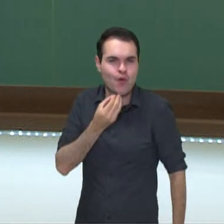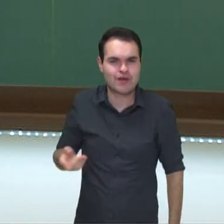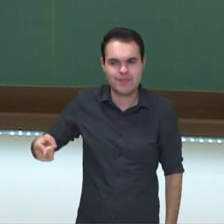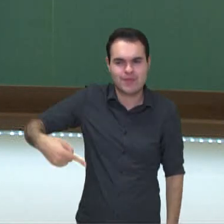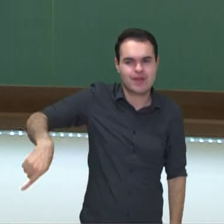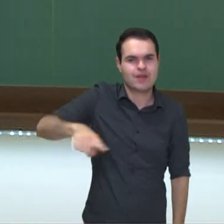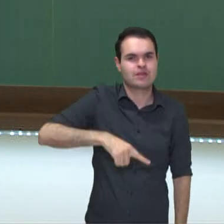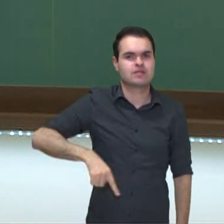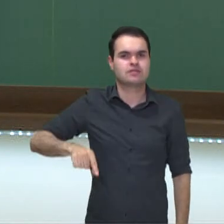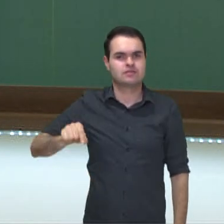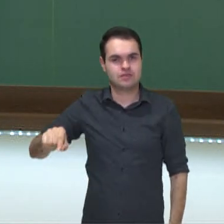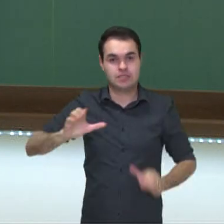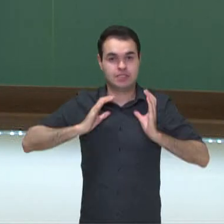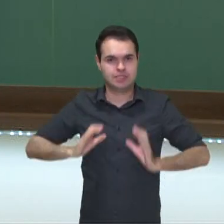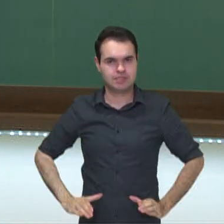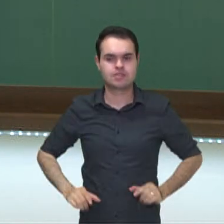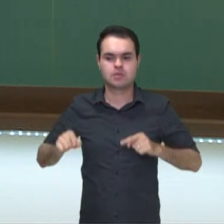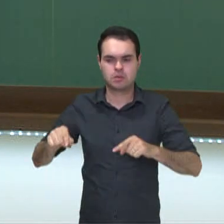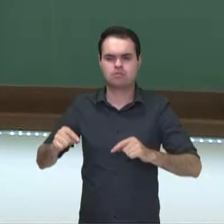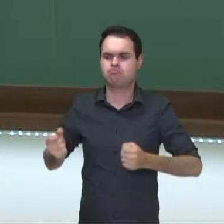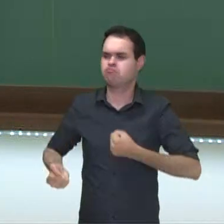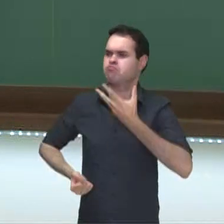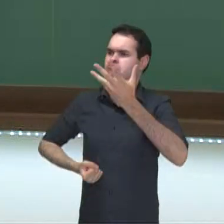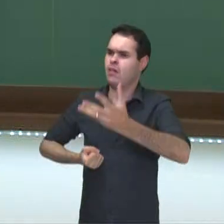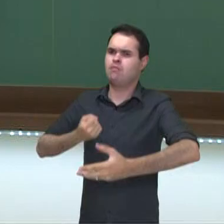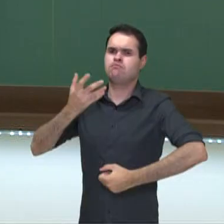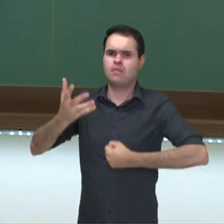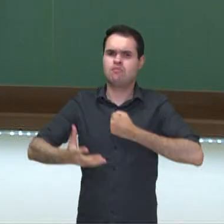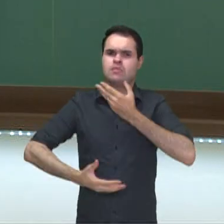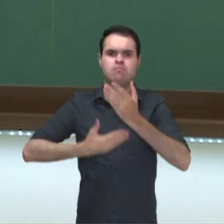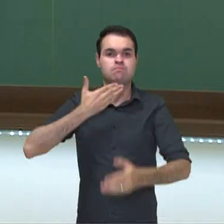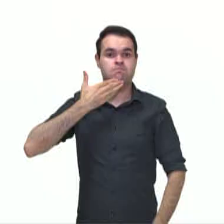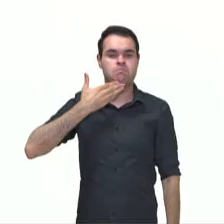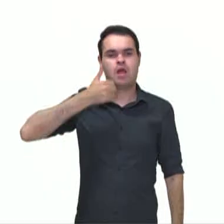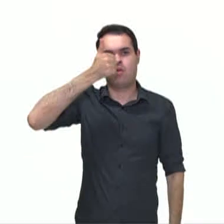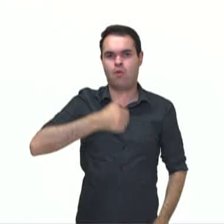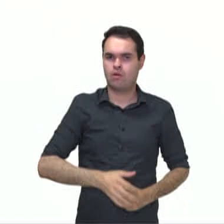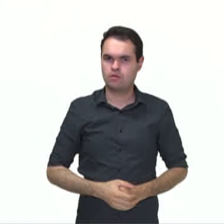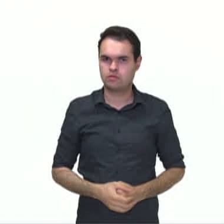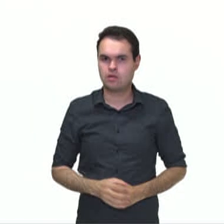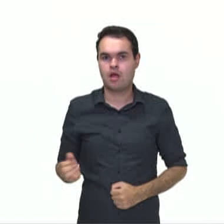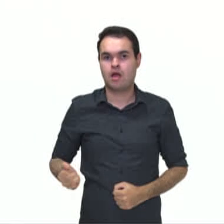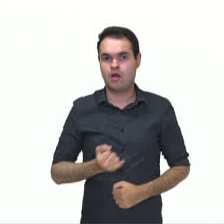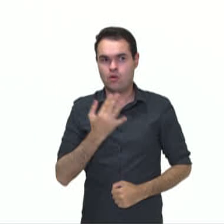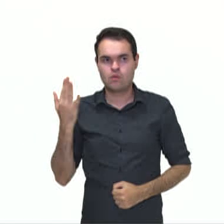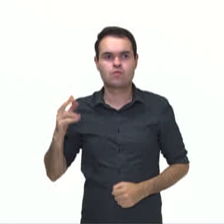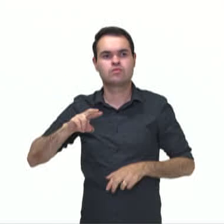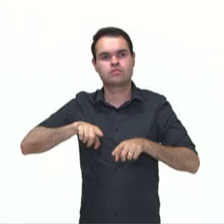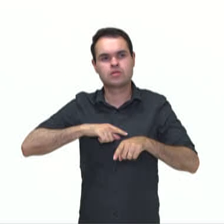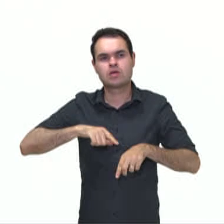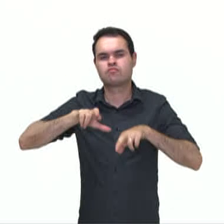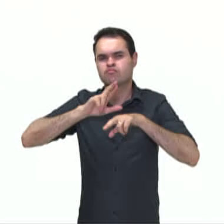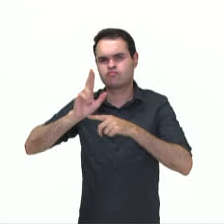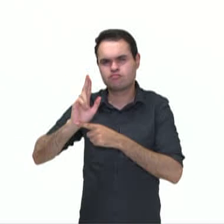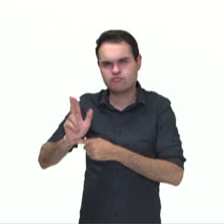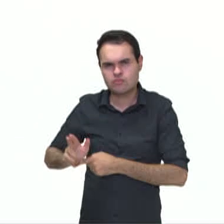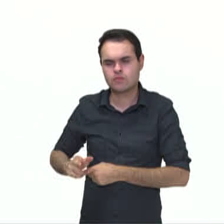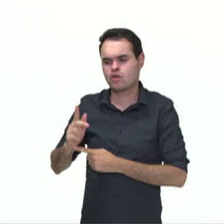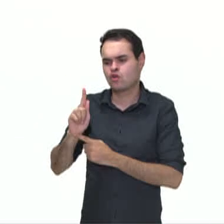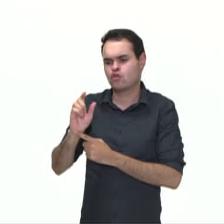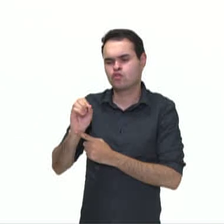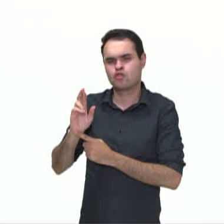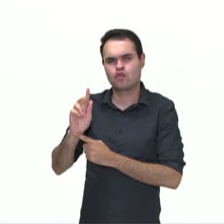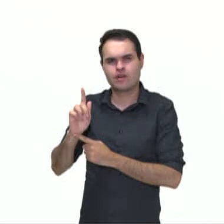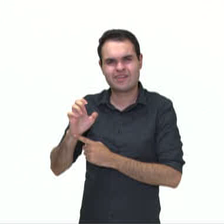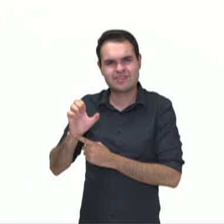oportunidade desses cidadãos se expressarem melhor. Alguns deles, o Górgias, o Hípias, o